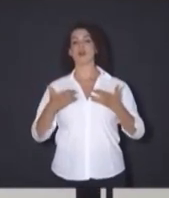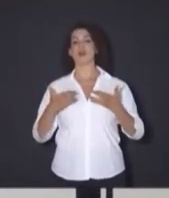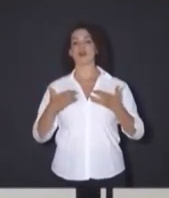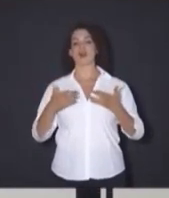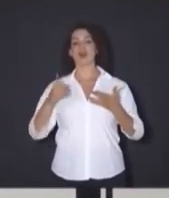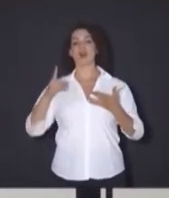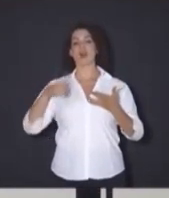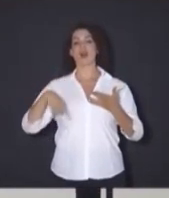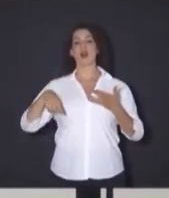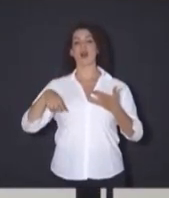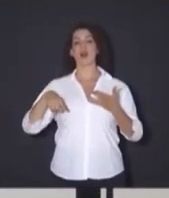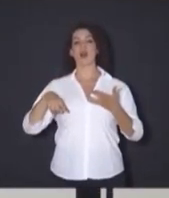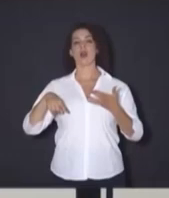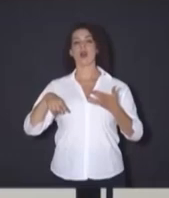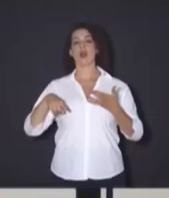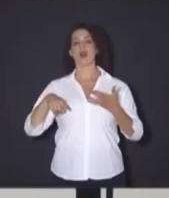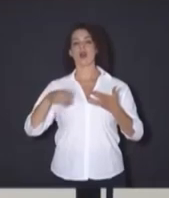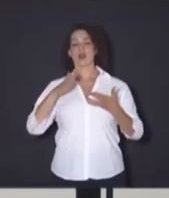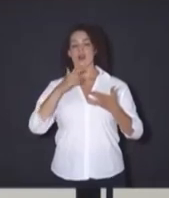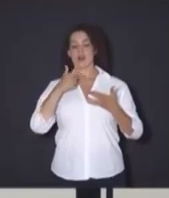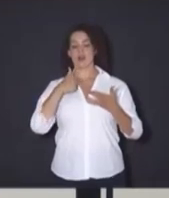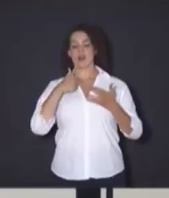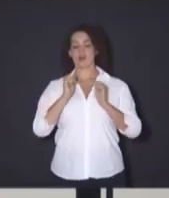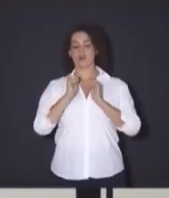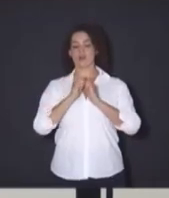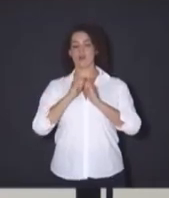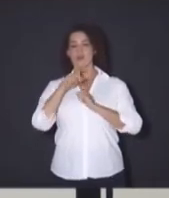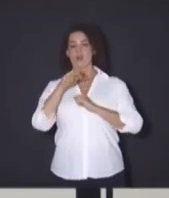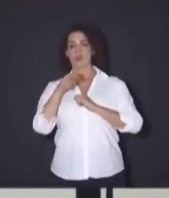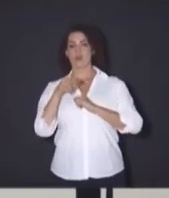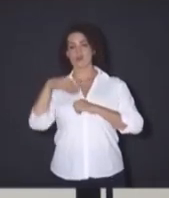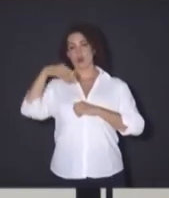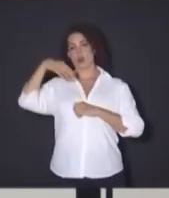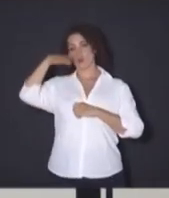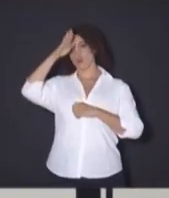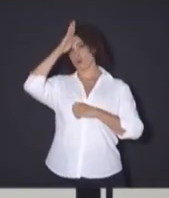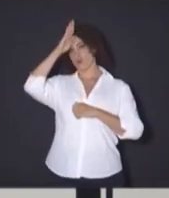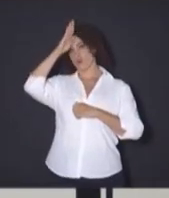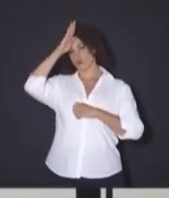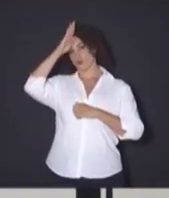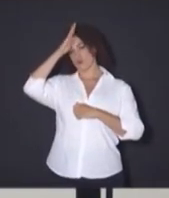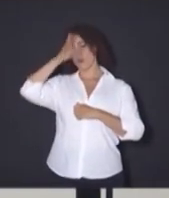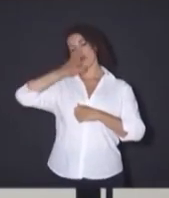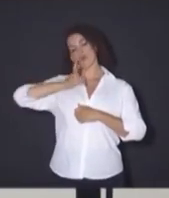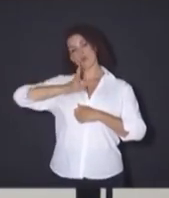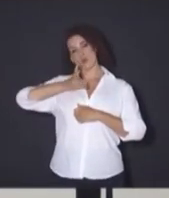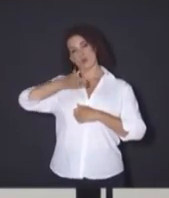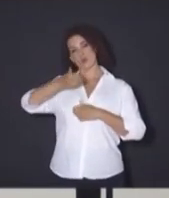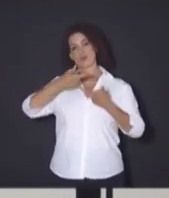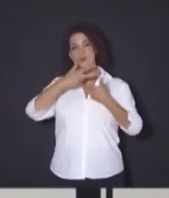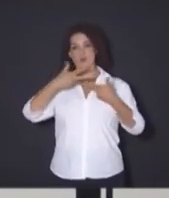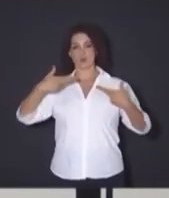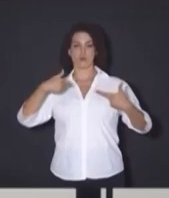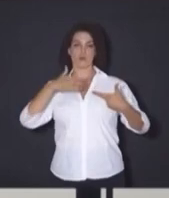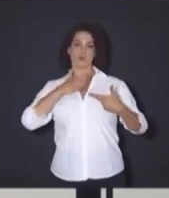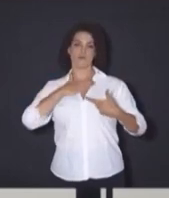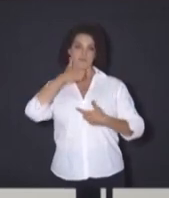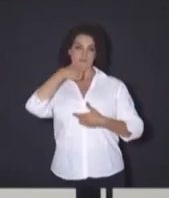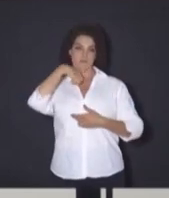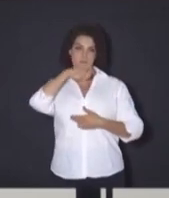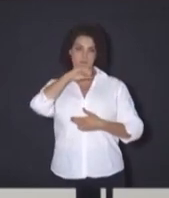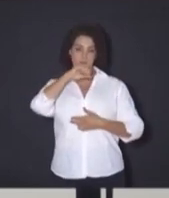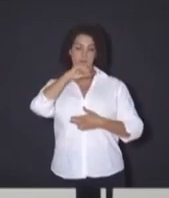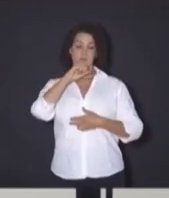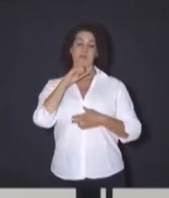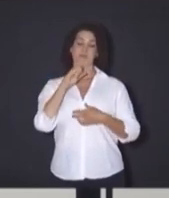estamos praticando, eu, meus irmãos e sobrinhos, e continuando as coisas de minha mãe.